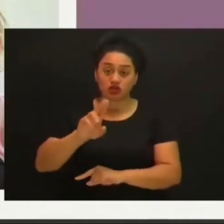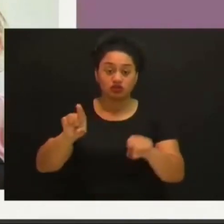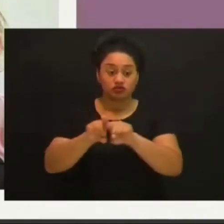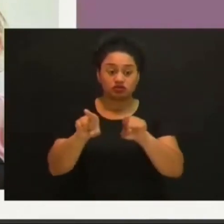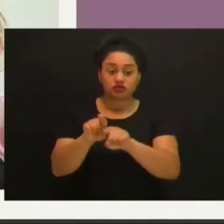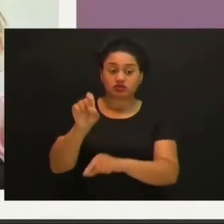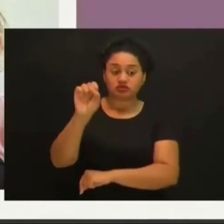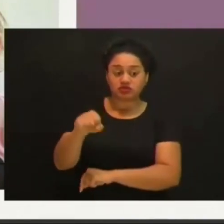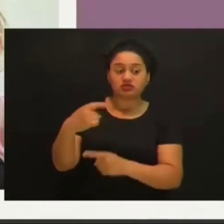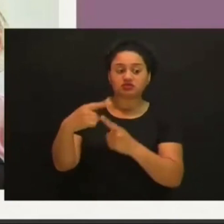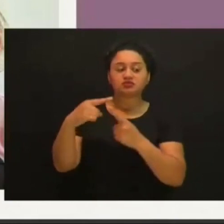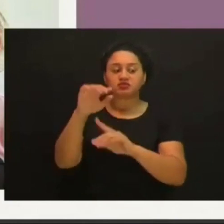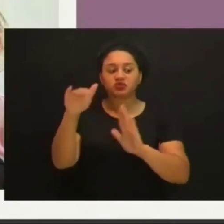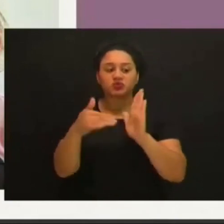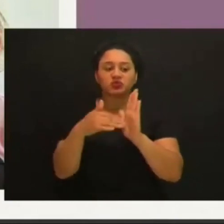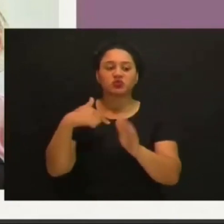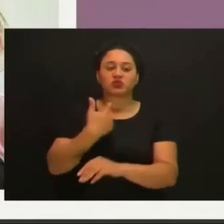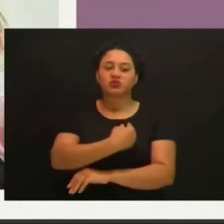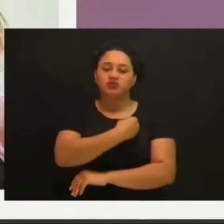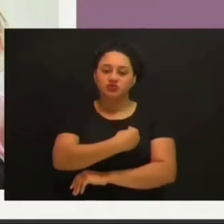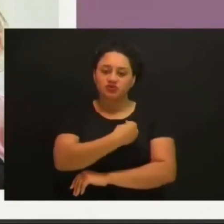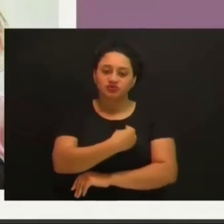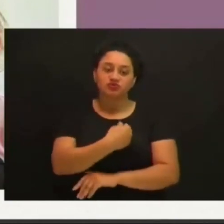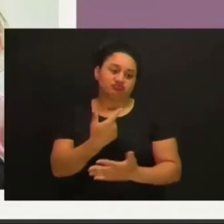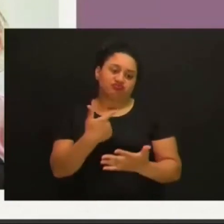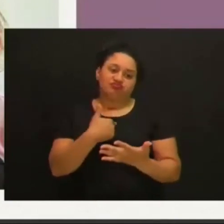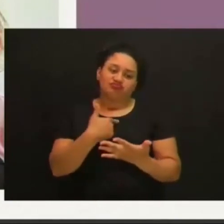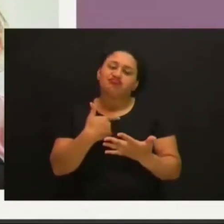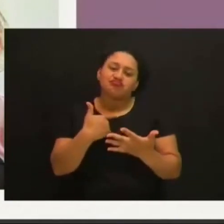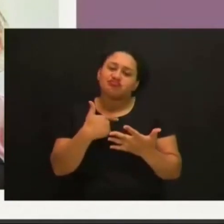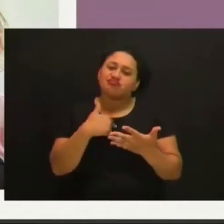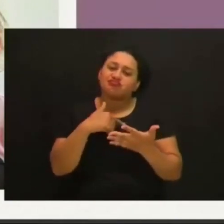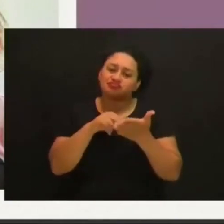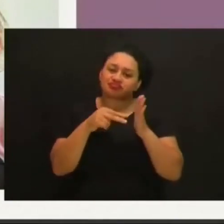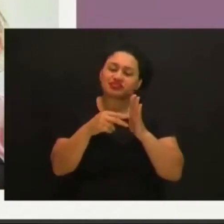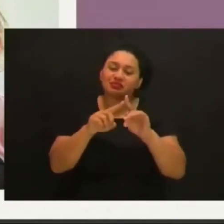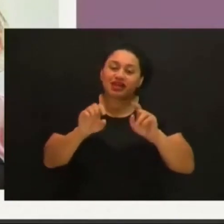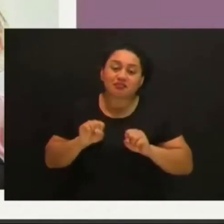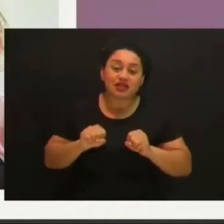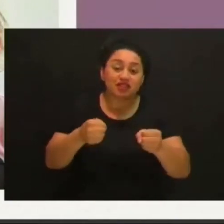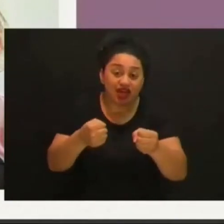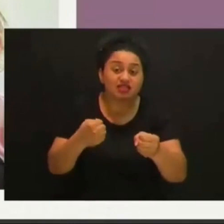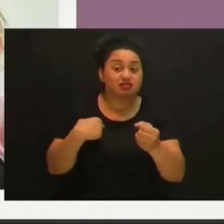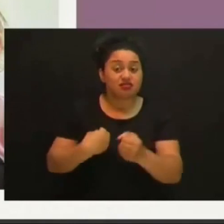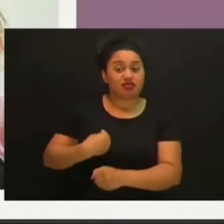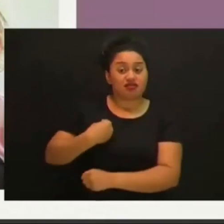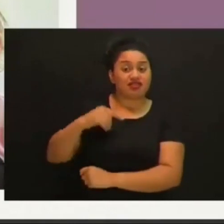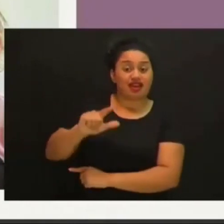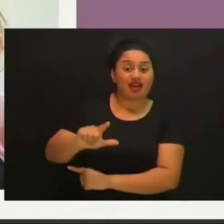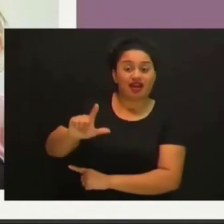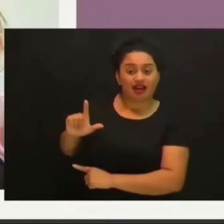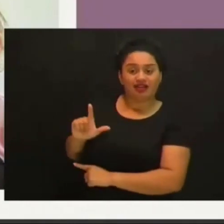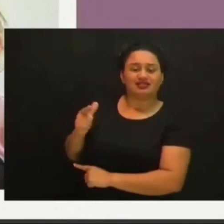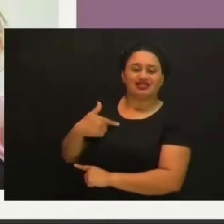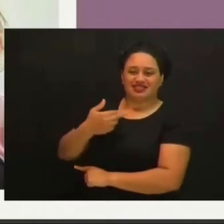dão sentido a toda a nossa vida, né, sem dúvida nenhuma, mas para a defesa da vida, ela é anterior à